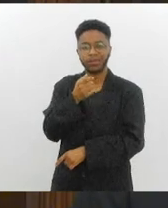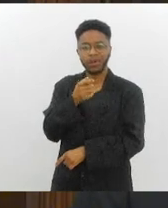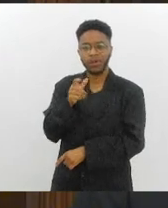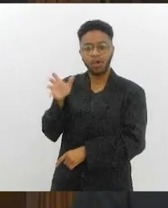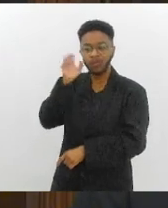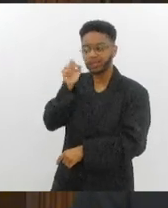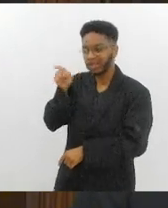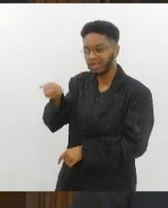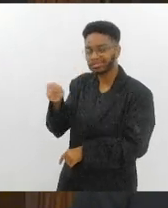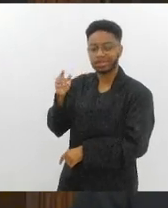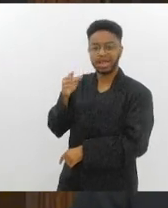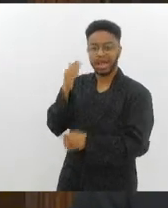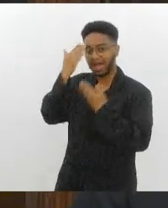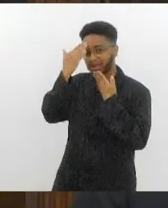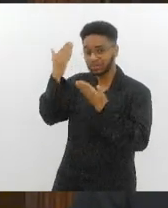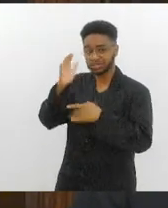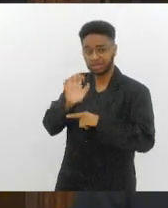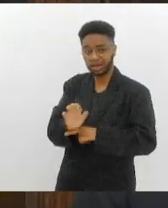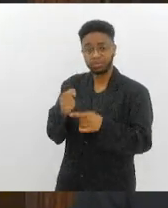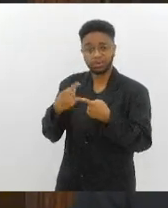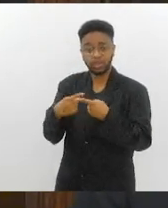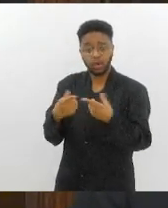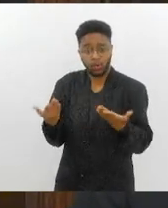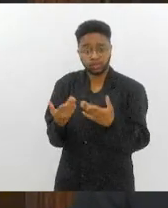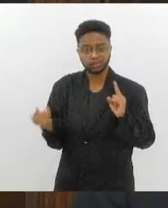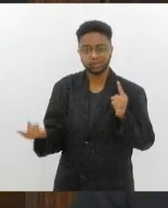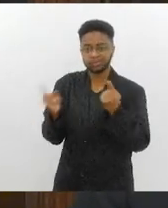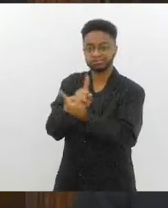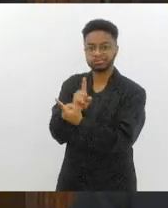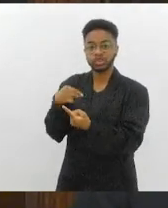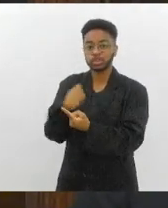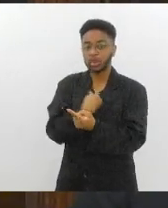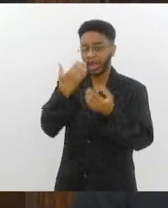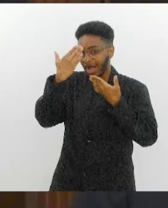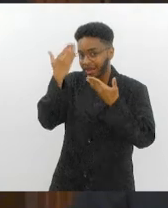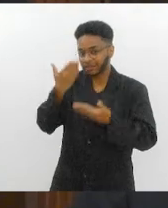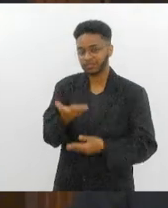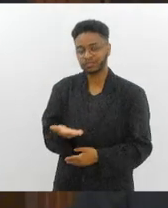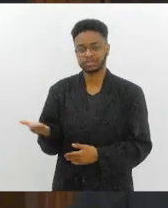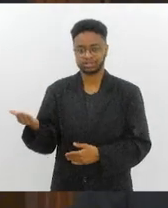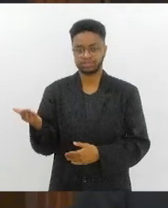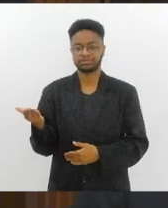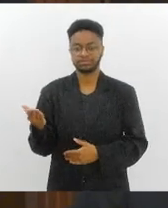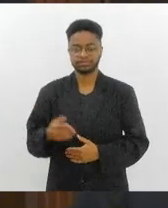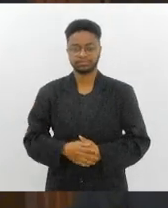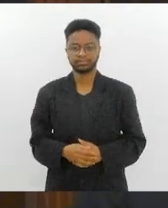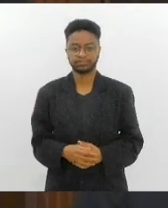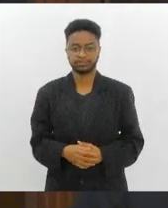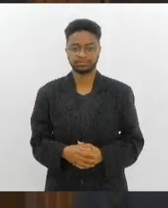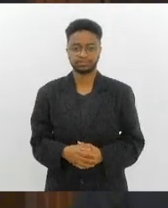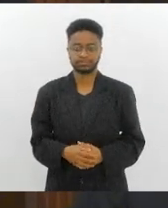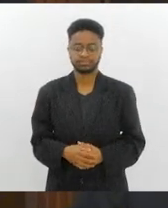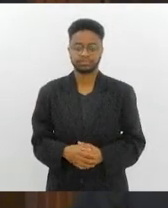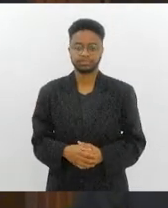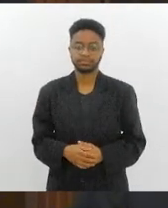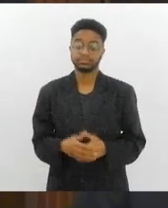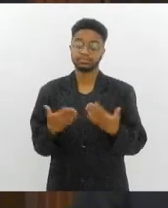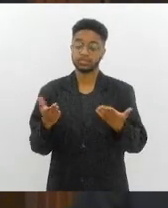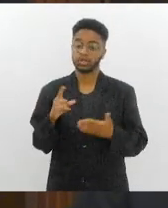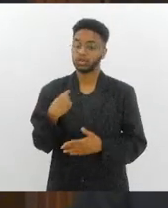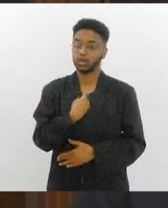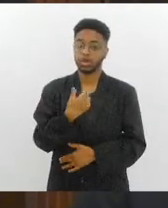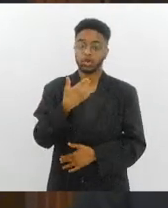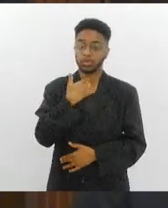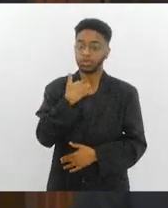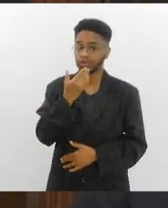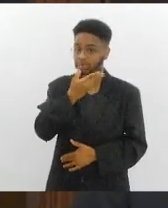noite, João, é a gente que precisa agradecer a companhia Débora Kolke. E aí a gente não pode deixar de agradecer